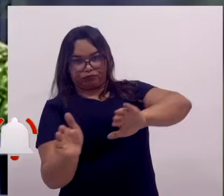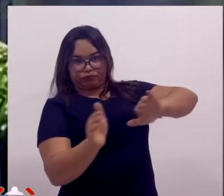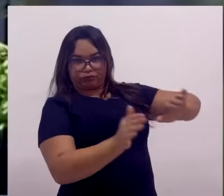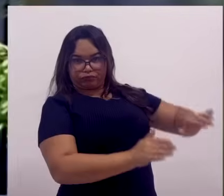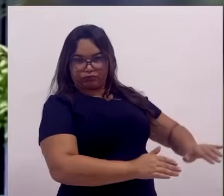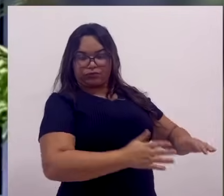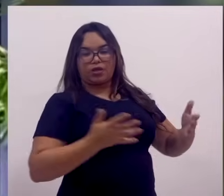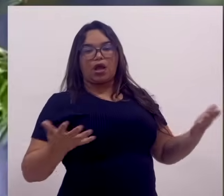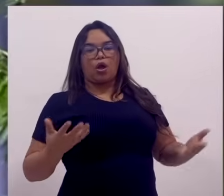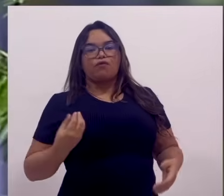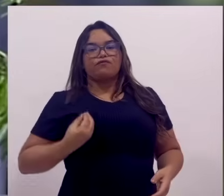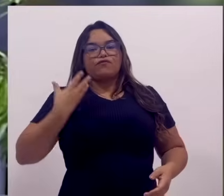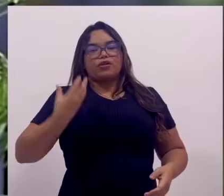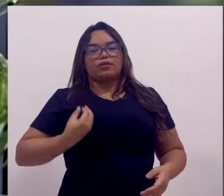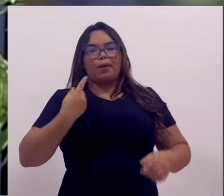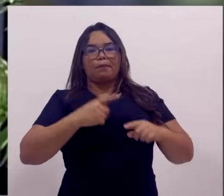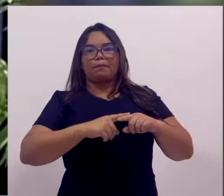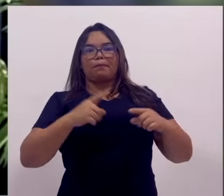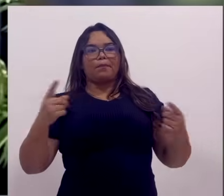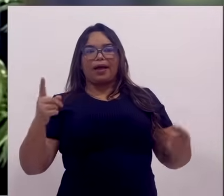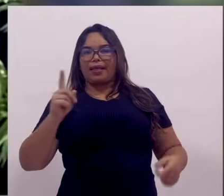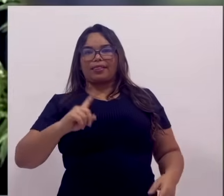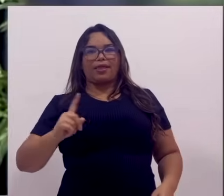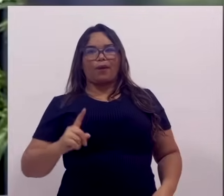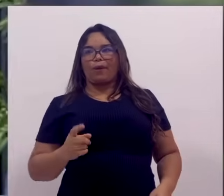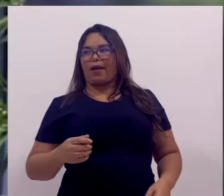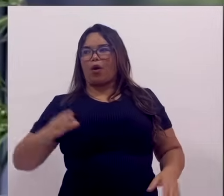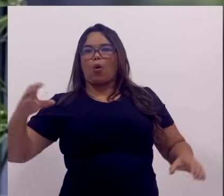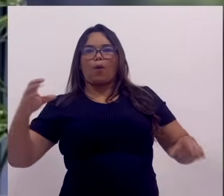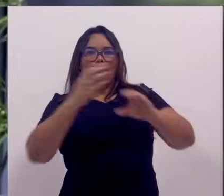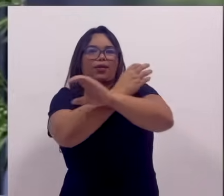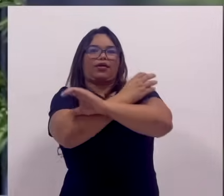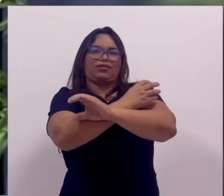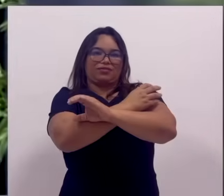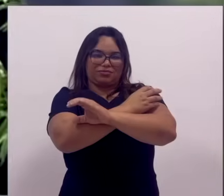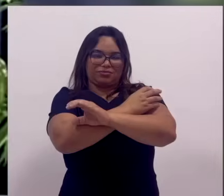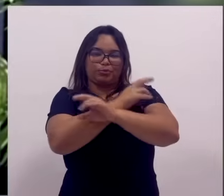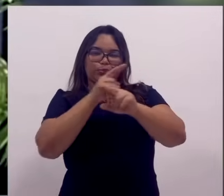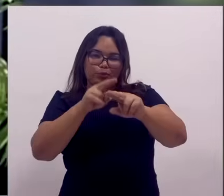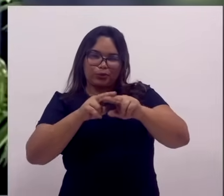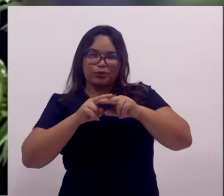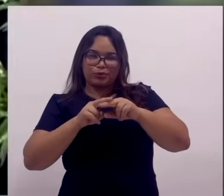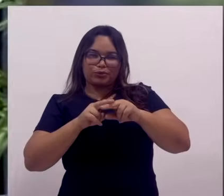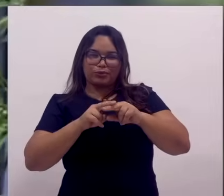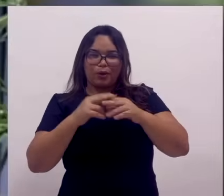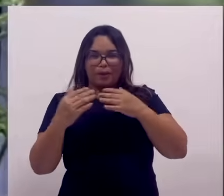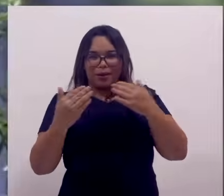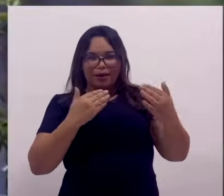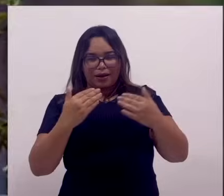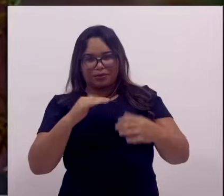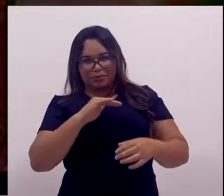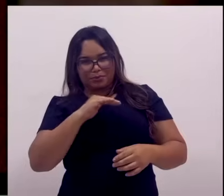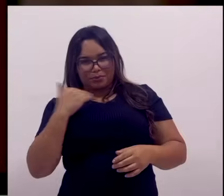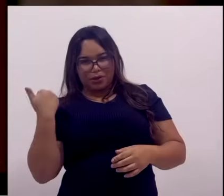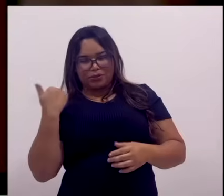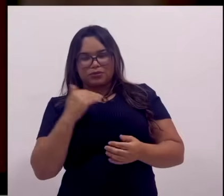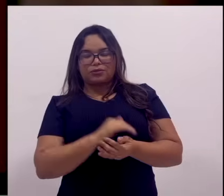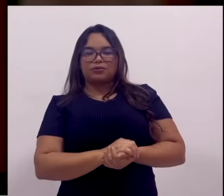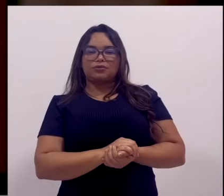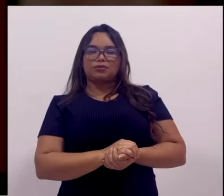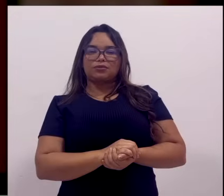de lado e havia vida. Mas essa vida não era suficientemente completa. Por isso ela é considerada